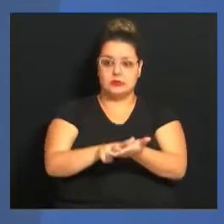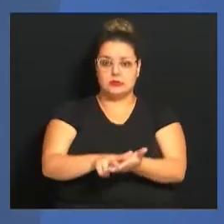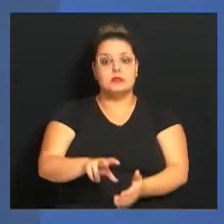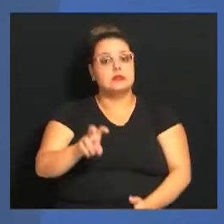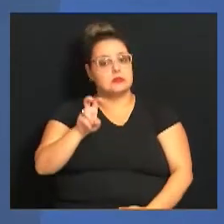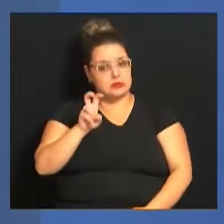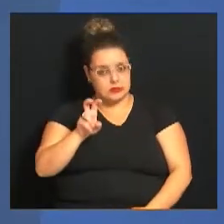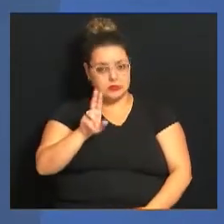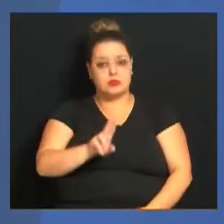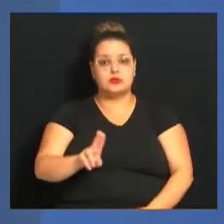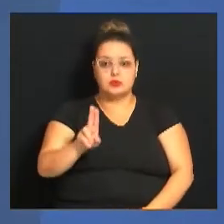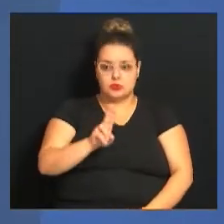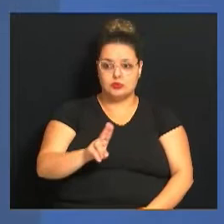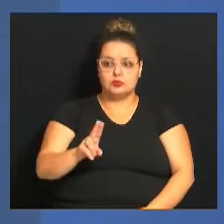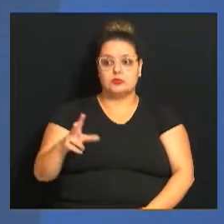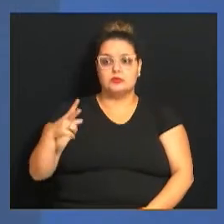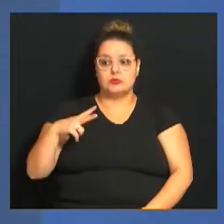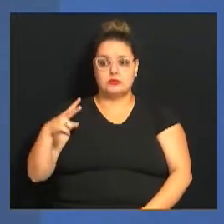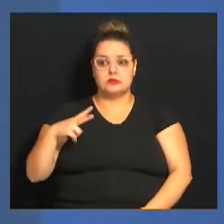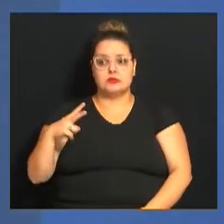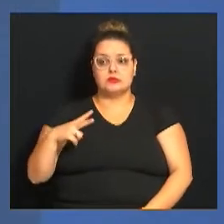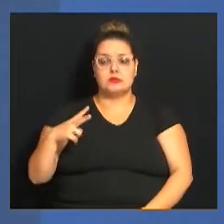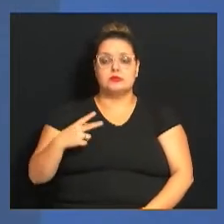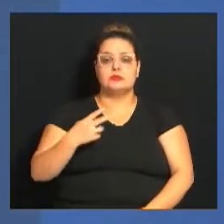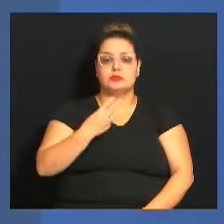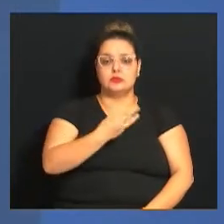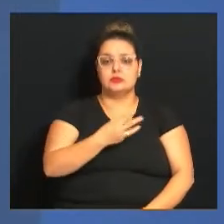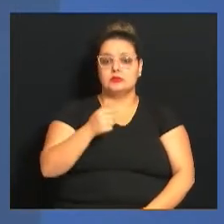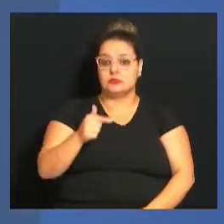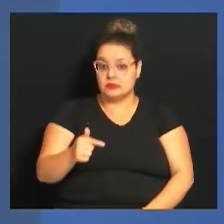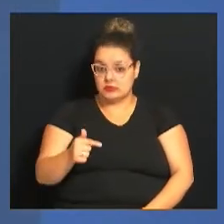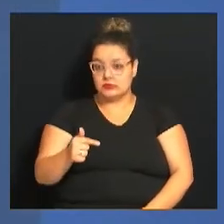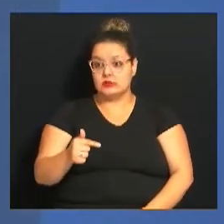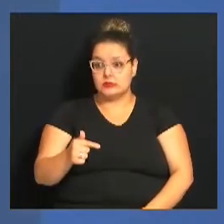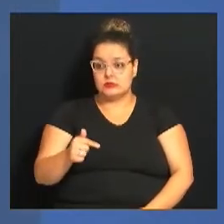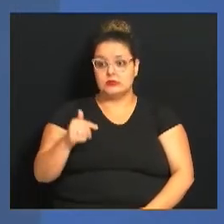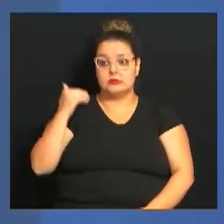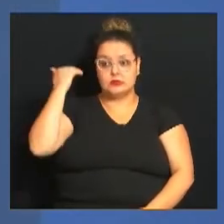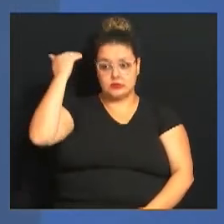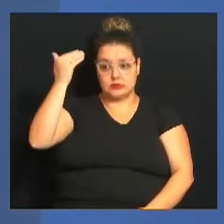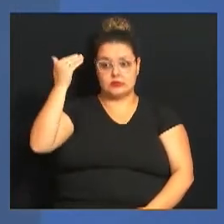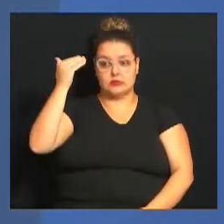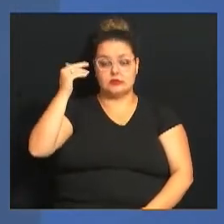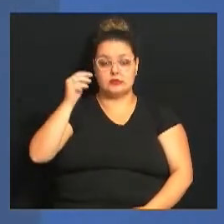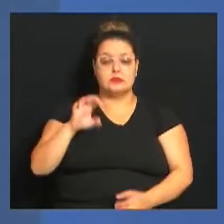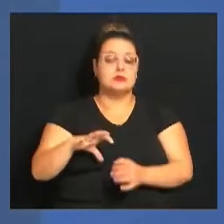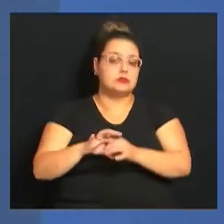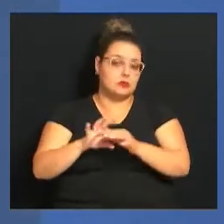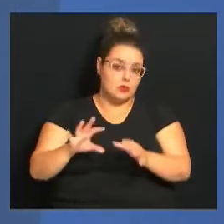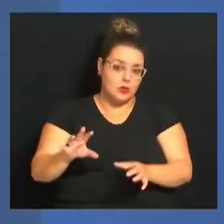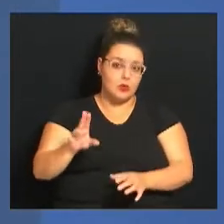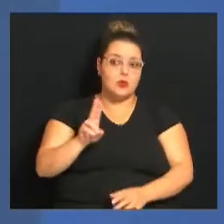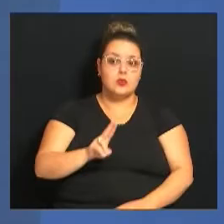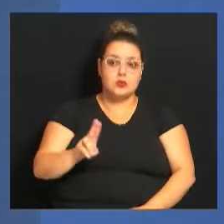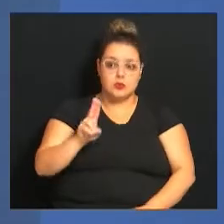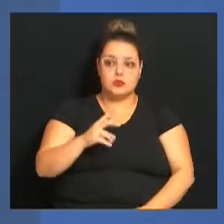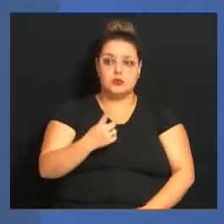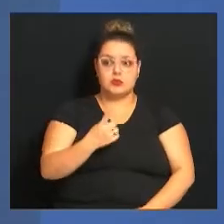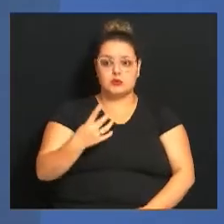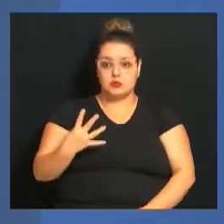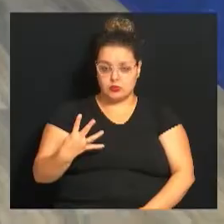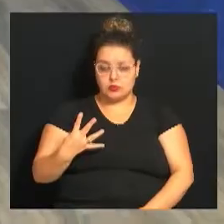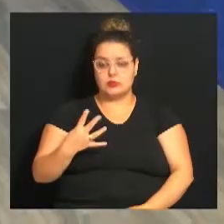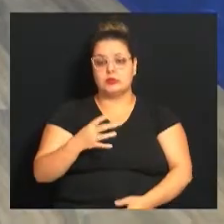ocupados, e na rede particular, dos 37 leitos de UTI adulto que estão disponíveis, 14 estão